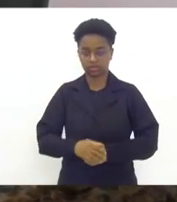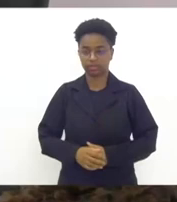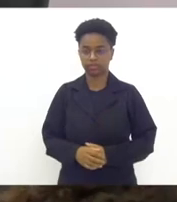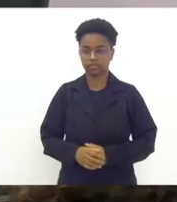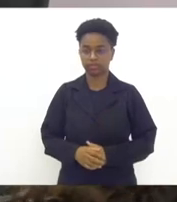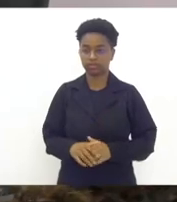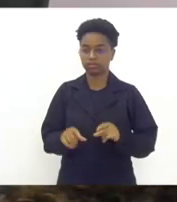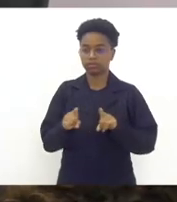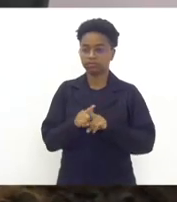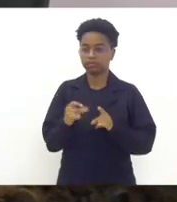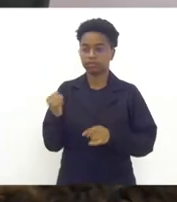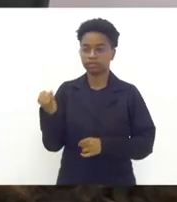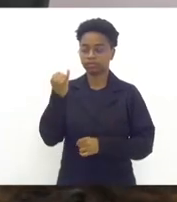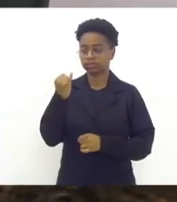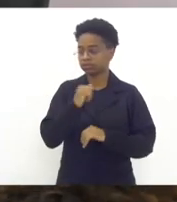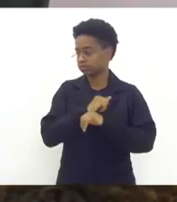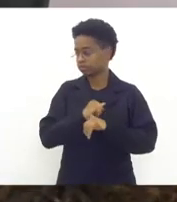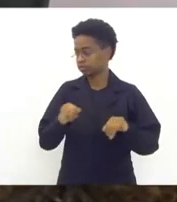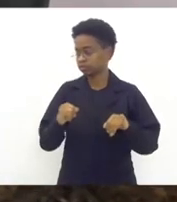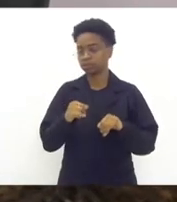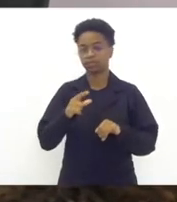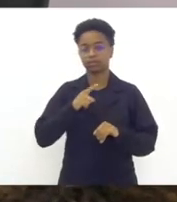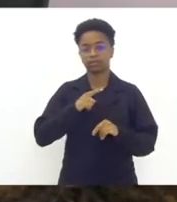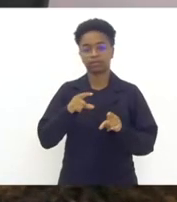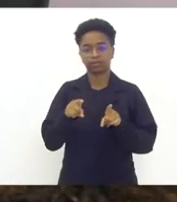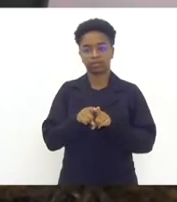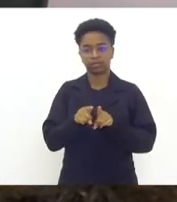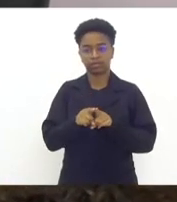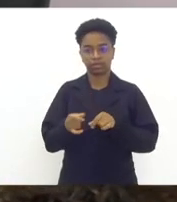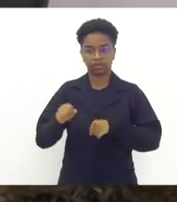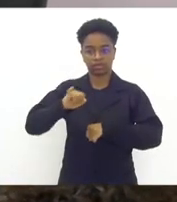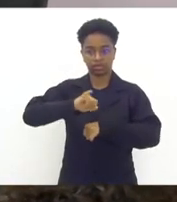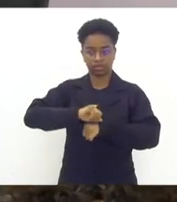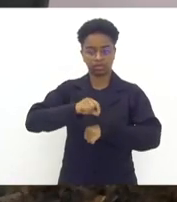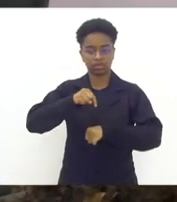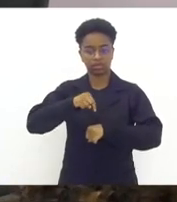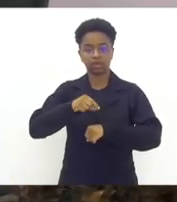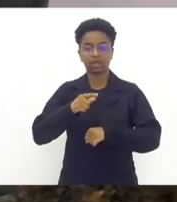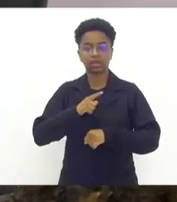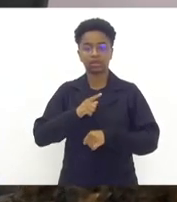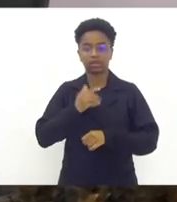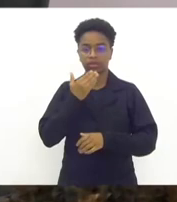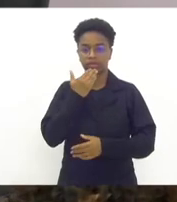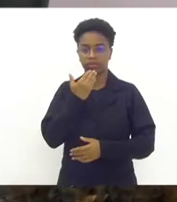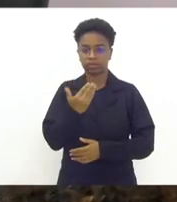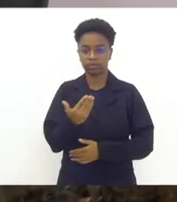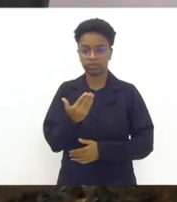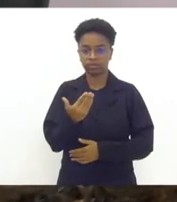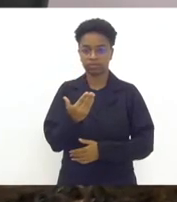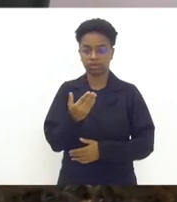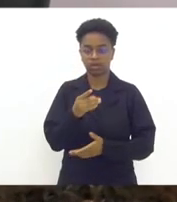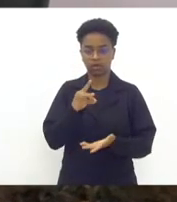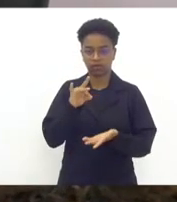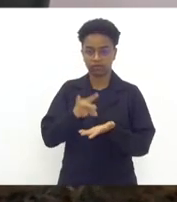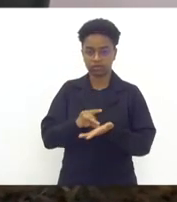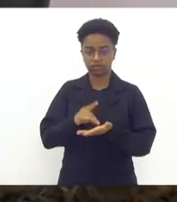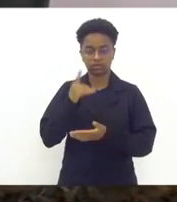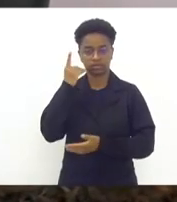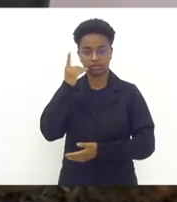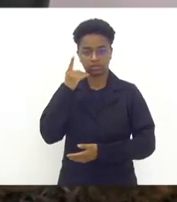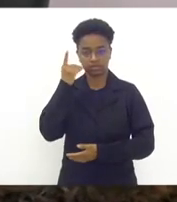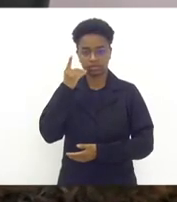é importante dizer aqui que há, sobre a minha mesa, uma solicitação oficial da